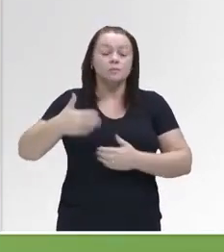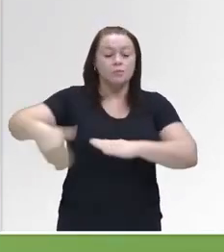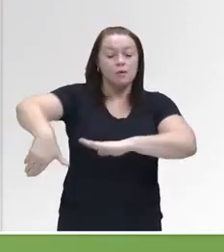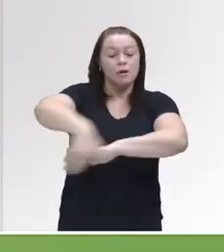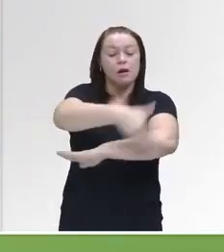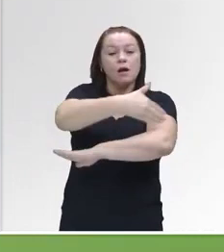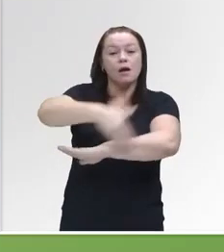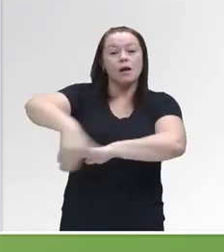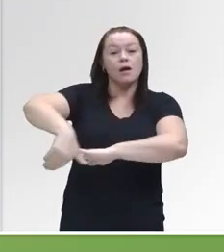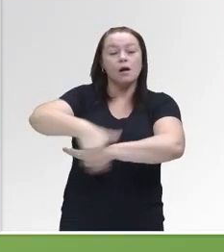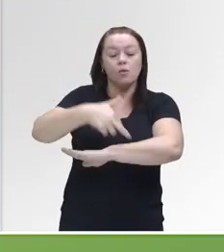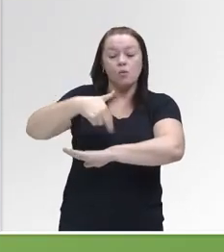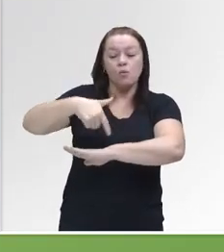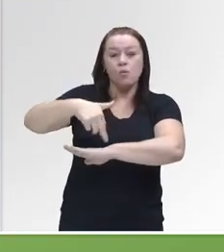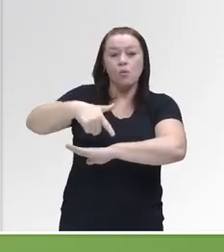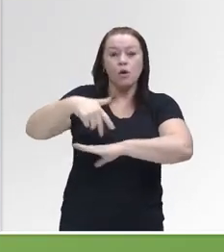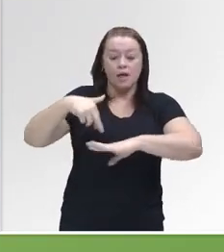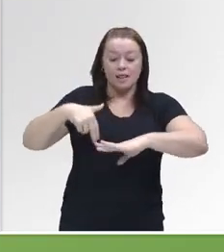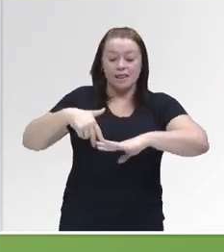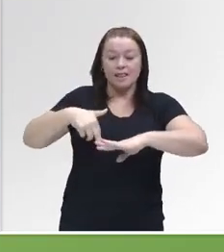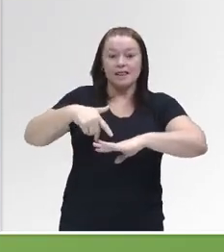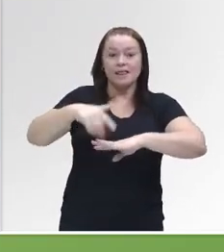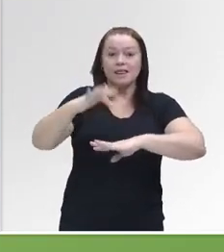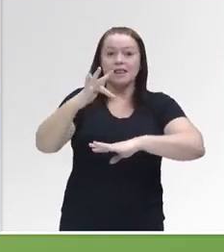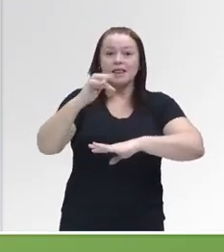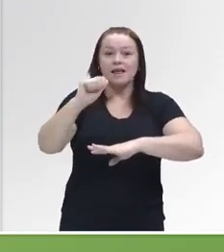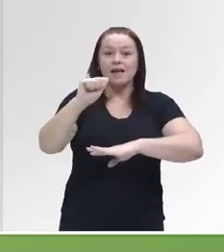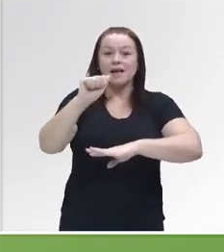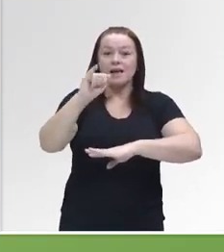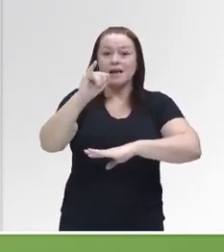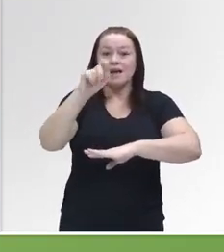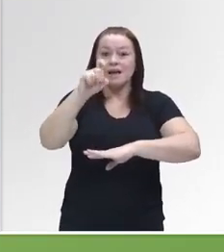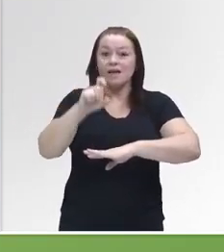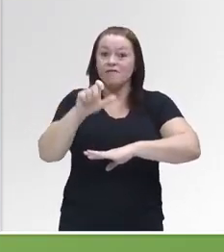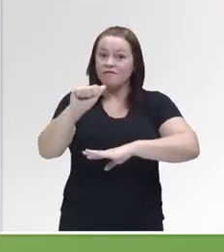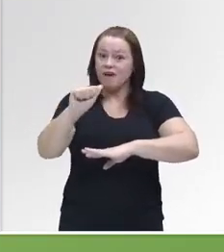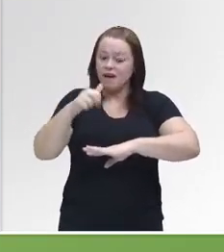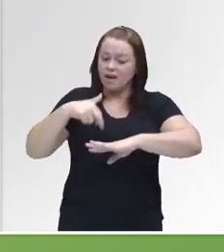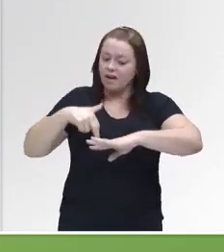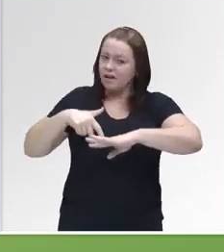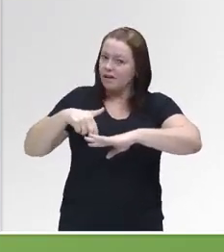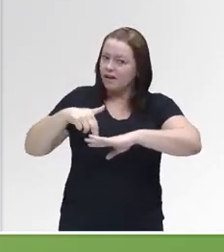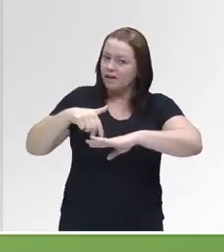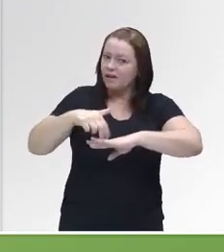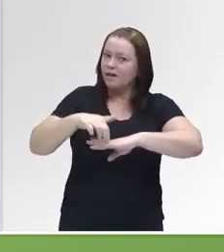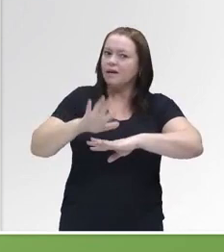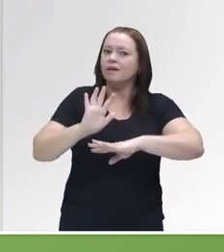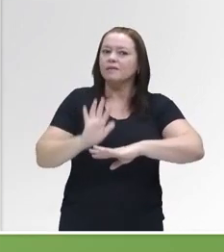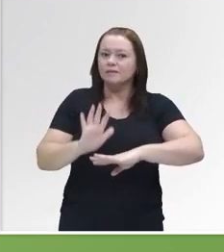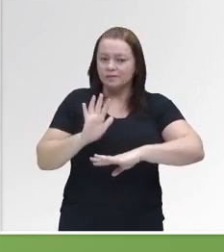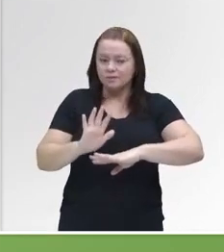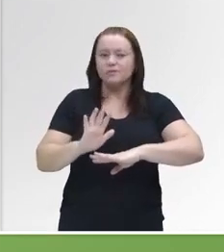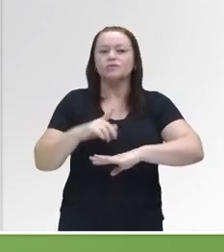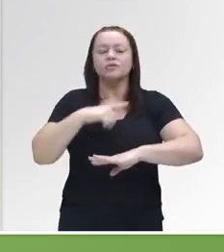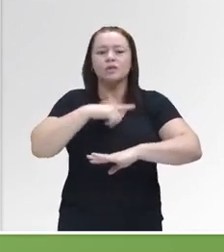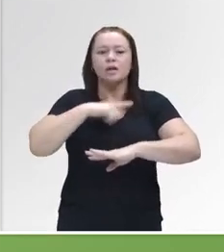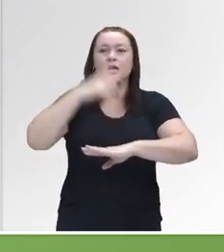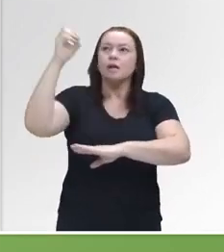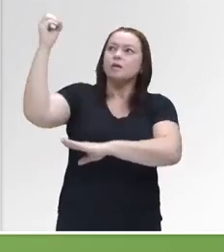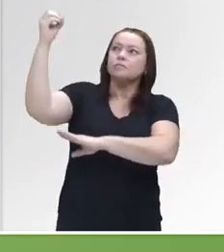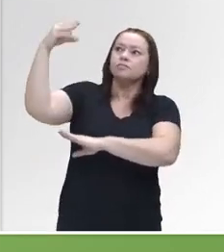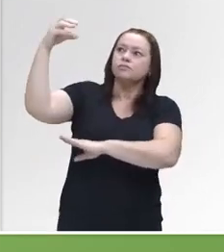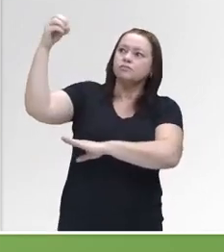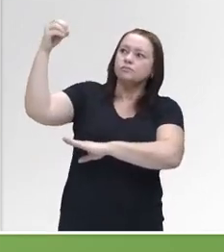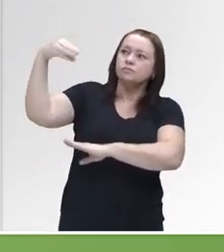atravessar somente a rua na faixa de pedestre, tá bom? Tem ruas sinalizadas que